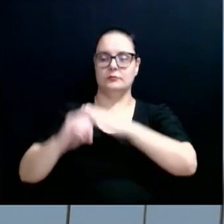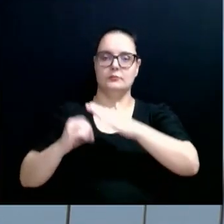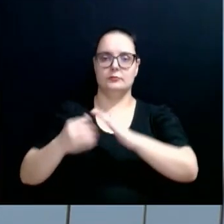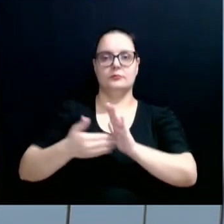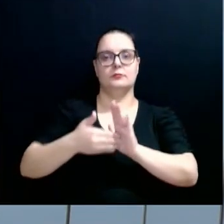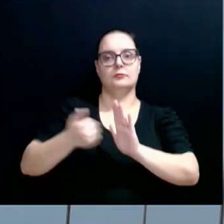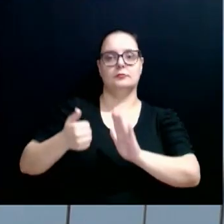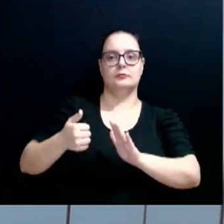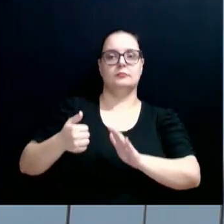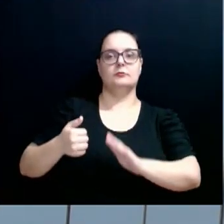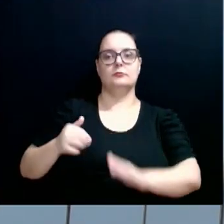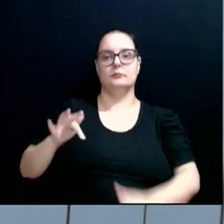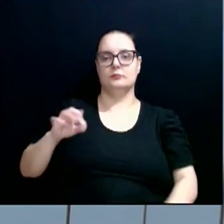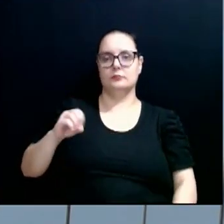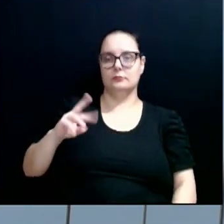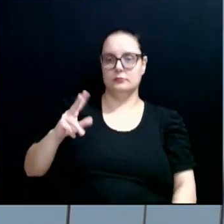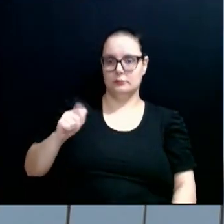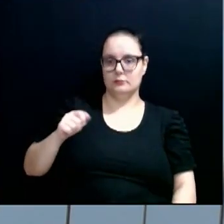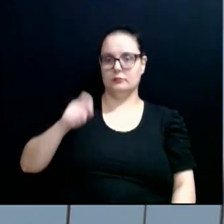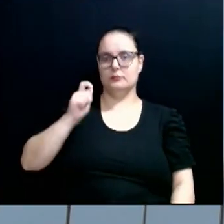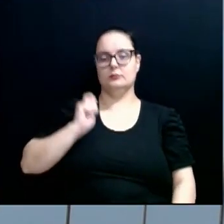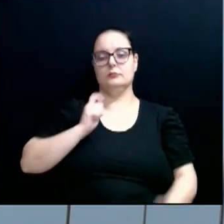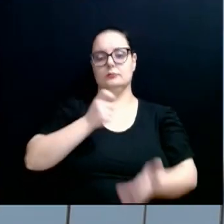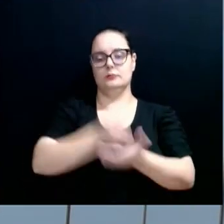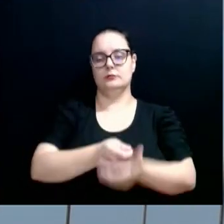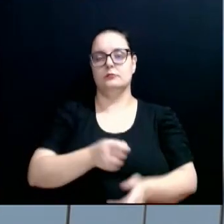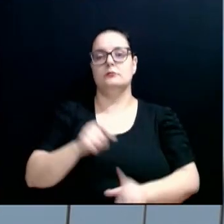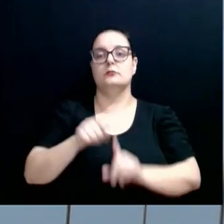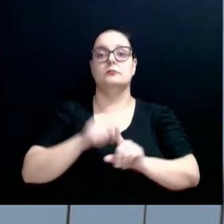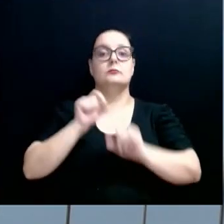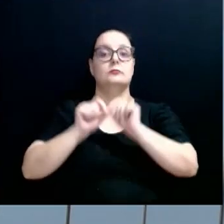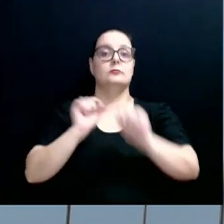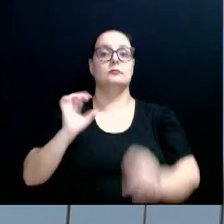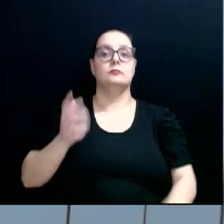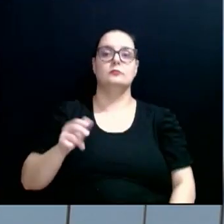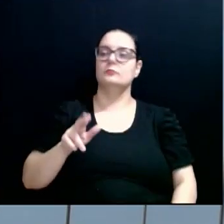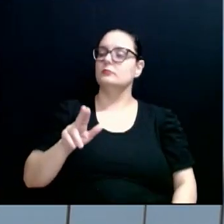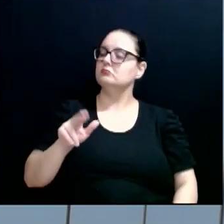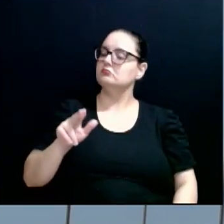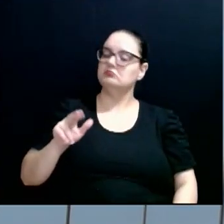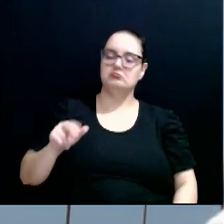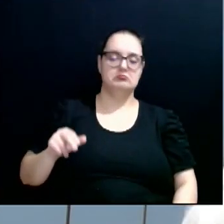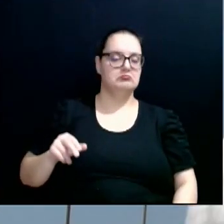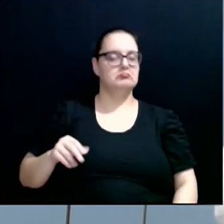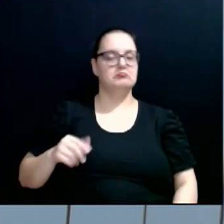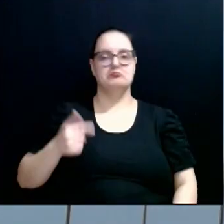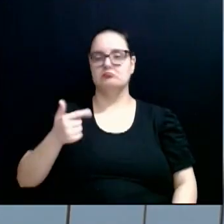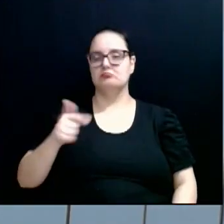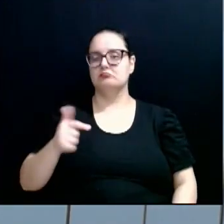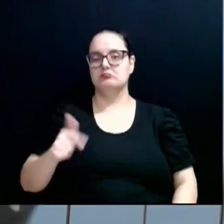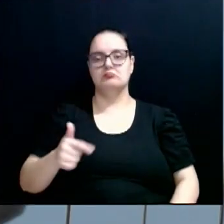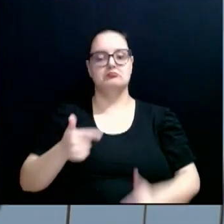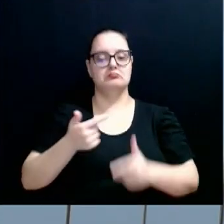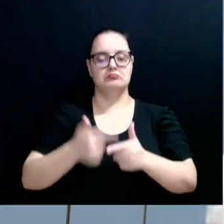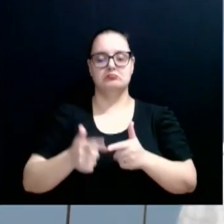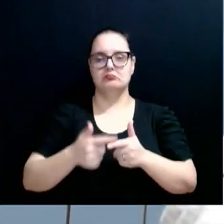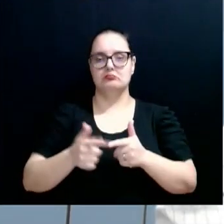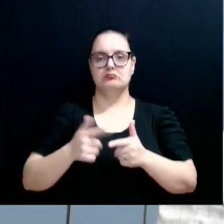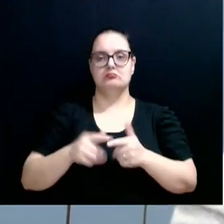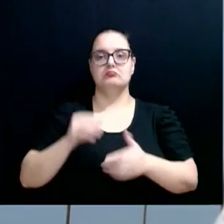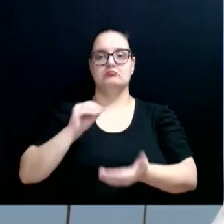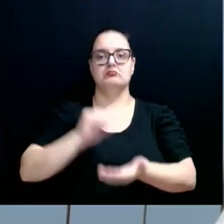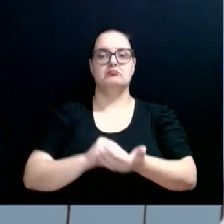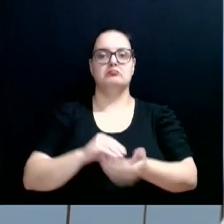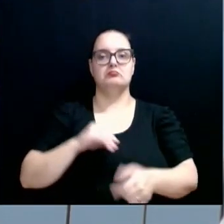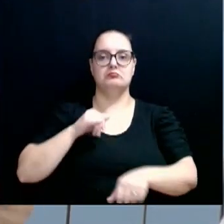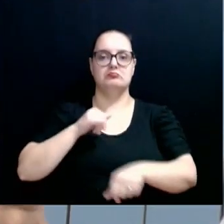pagamento do mês. O que aconteceu? Nunca mais tivemos falta de médico nos atendimentos da UPA. Quando o presidente